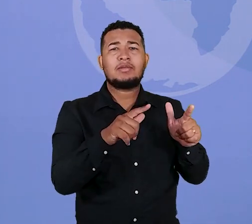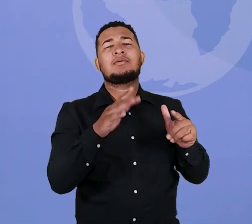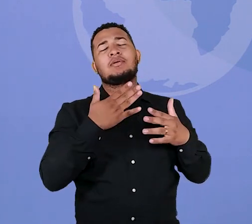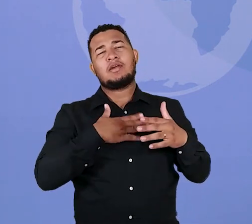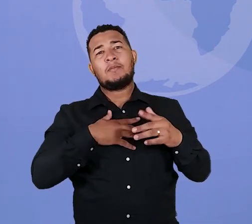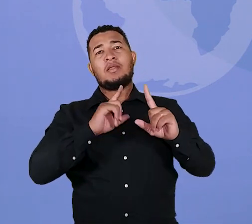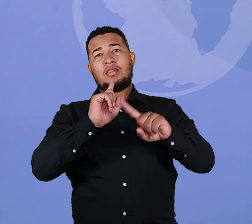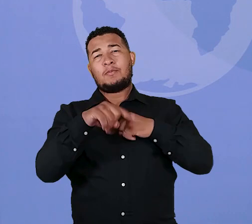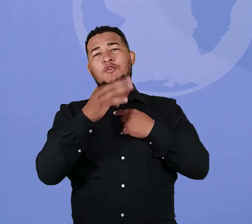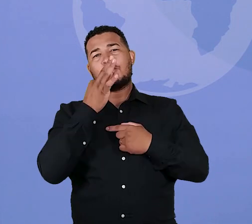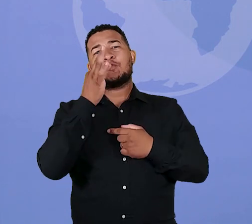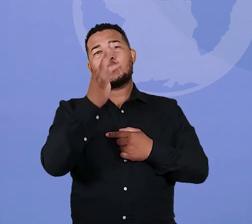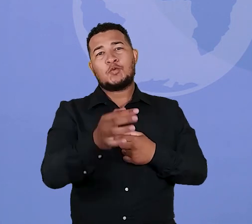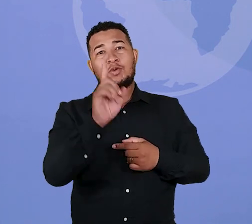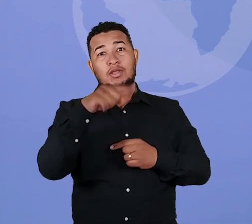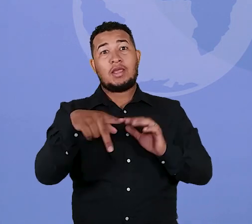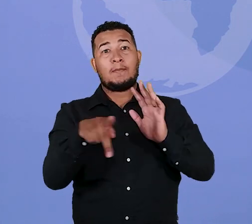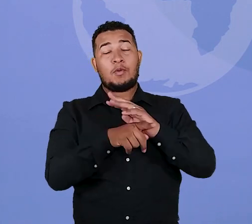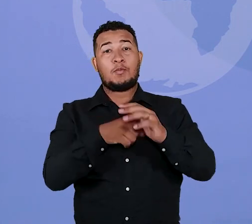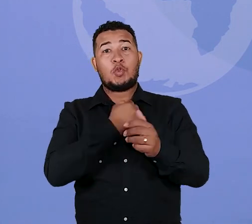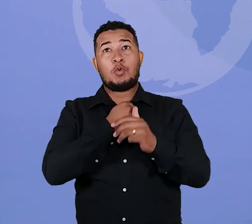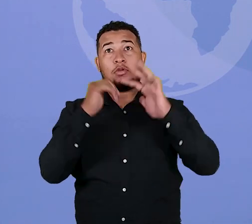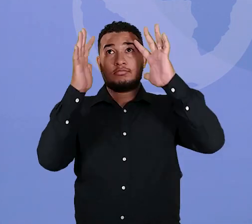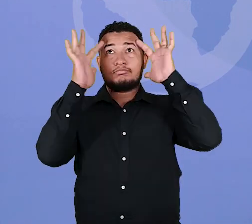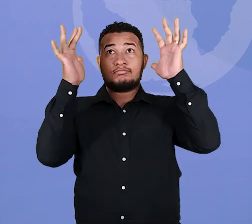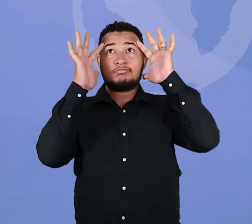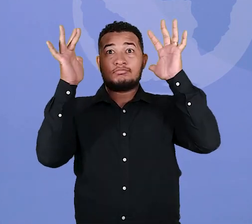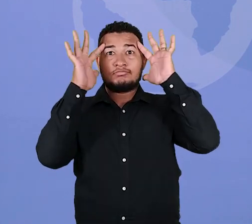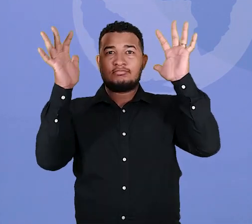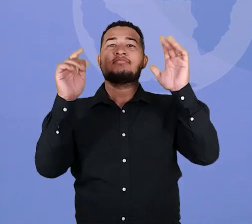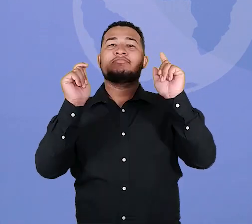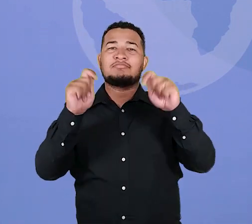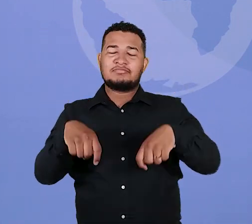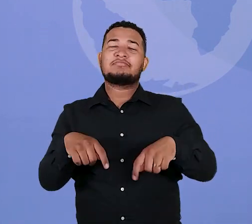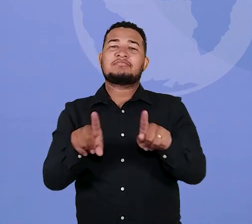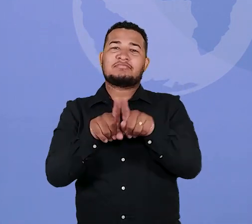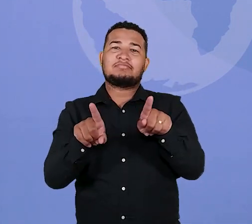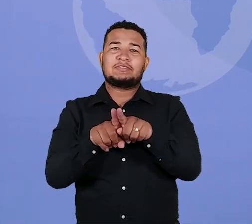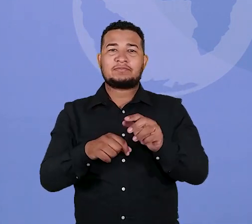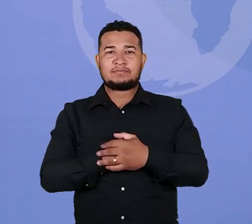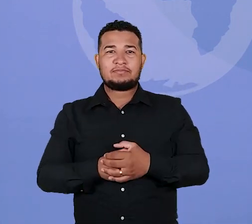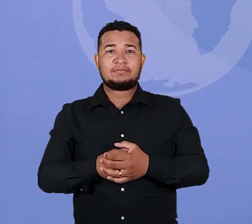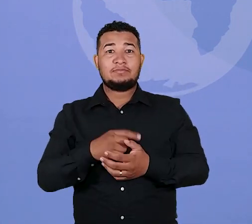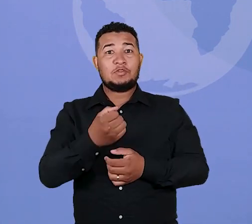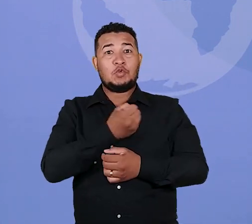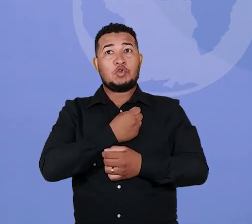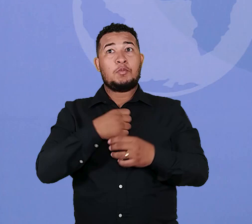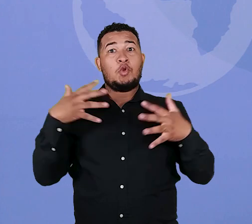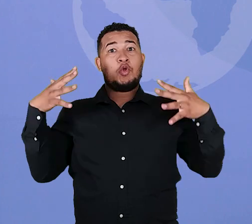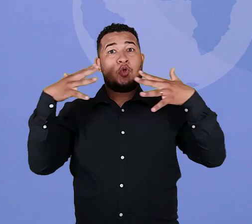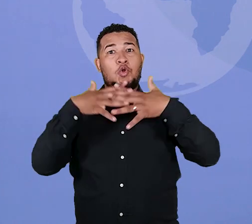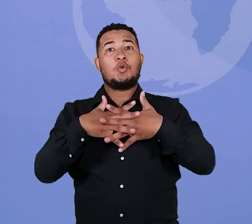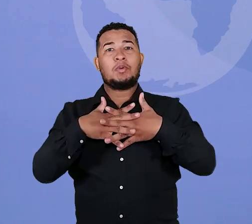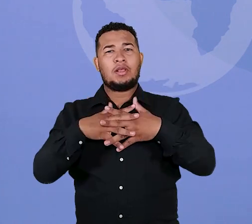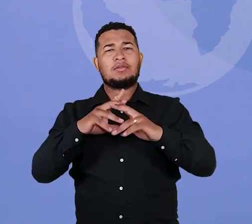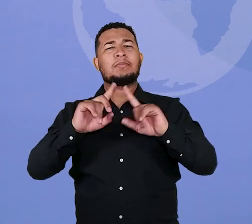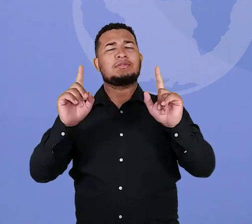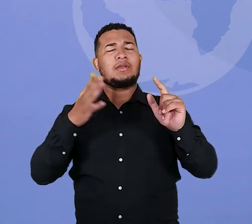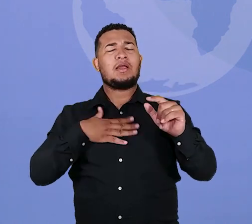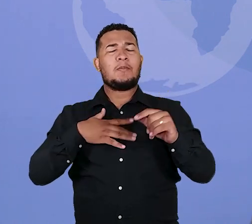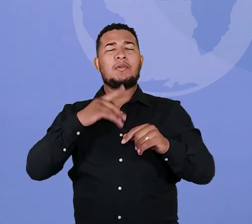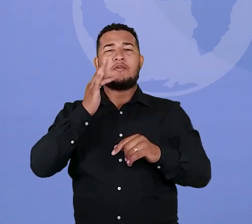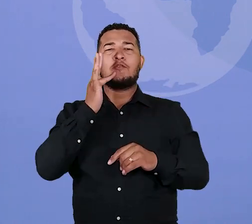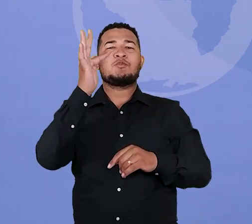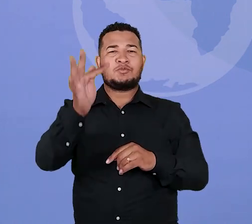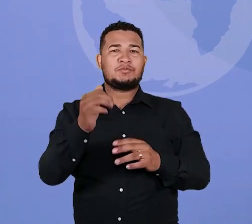mais lá para frente, que são os números da sua imaginação. São os números imaginários, os números complexos. Mas vamos deixar